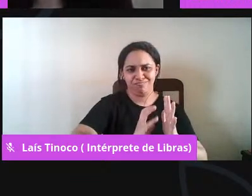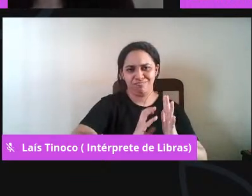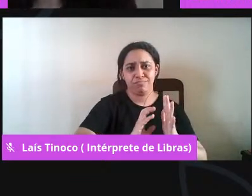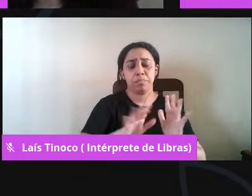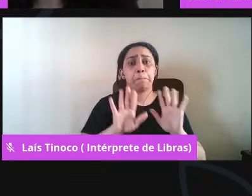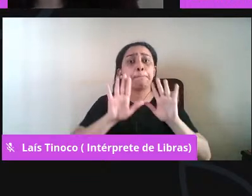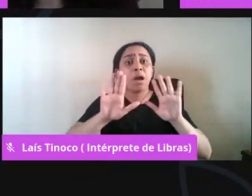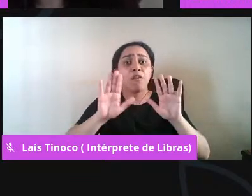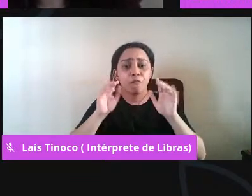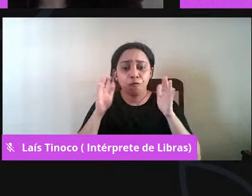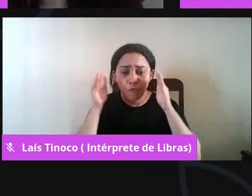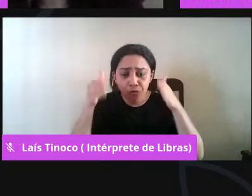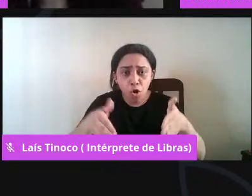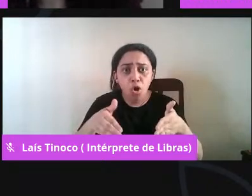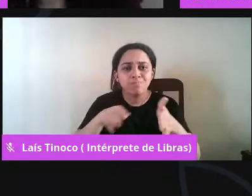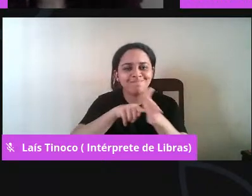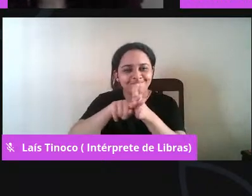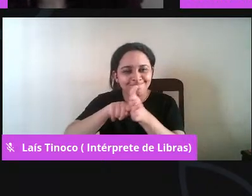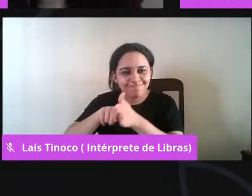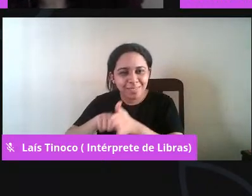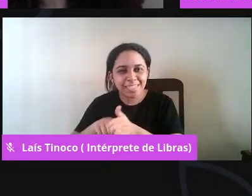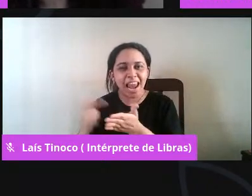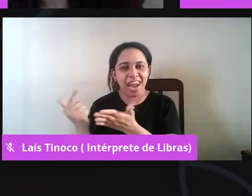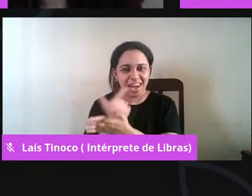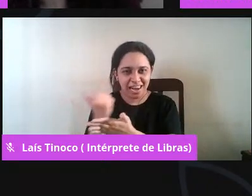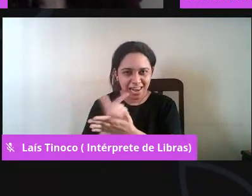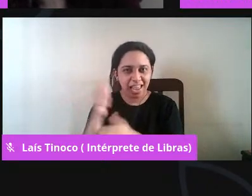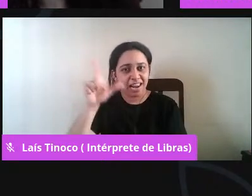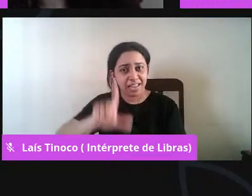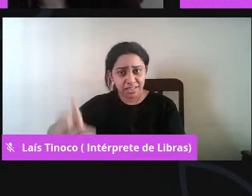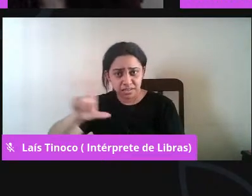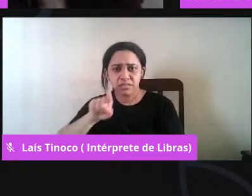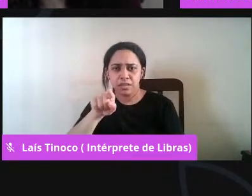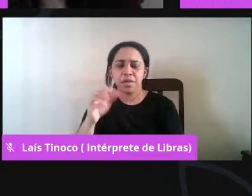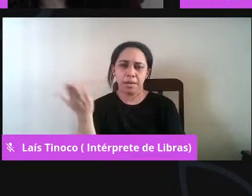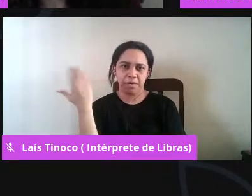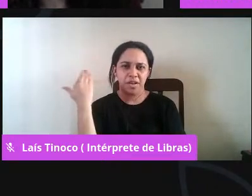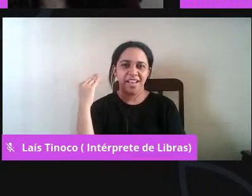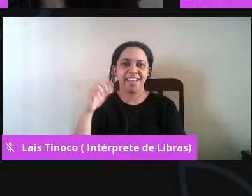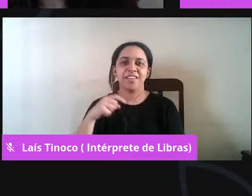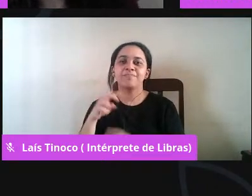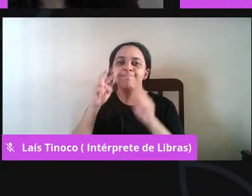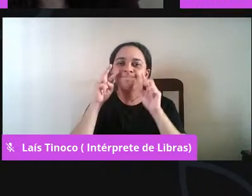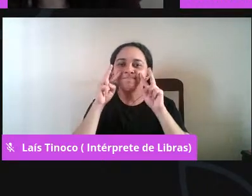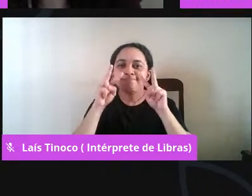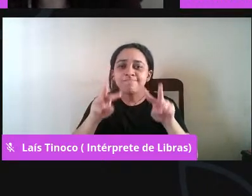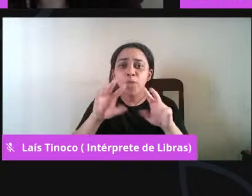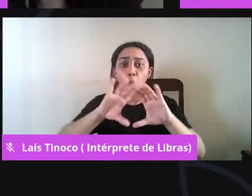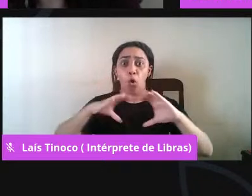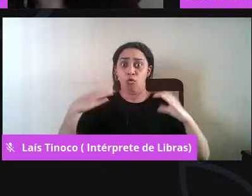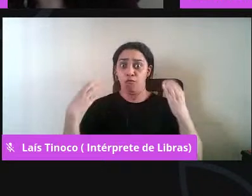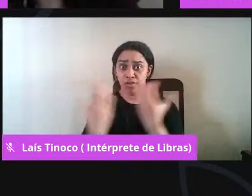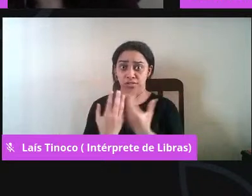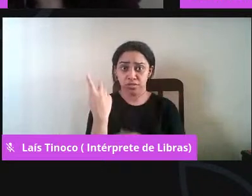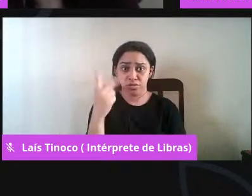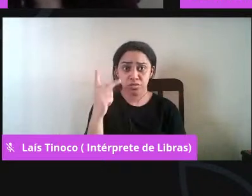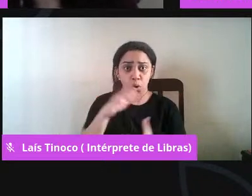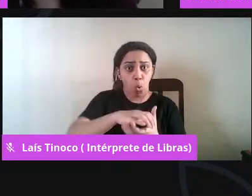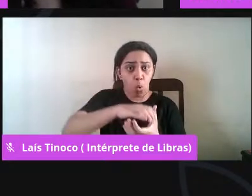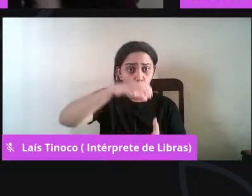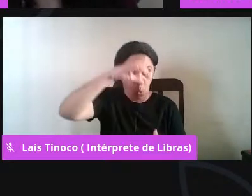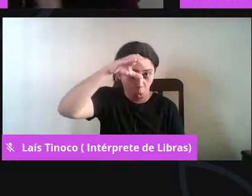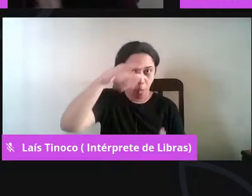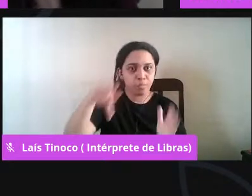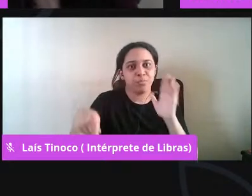literárias, né? Mas eu também já vi conferências sua falando também desse aspecto, mas em corpos de atlas. Eu queria que a